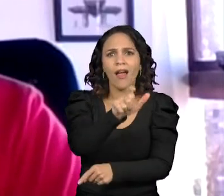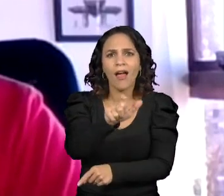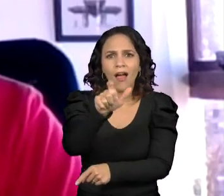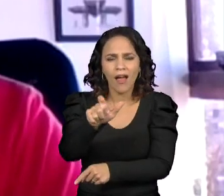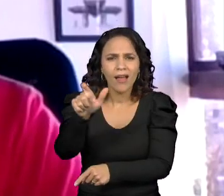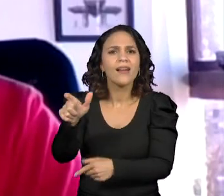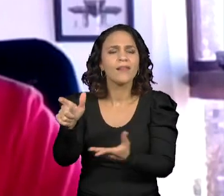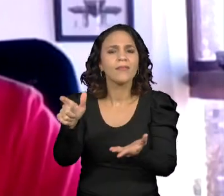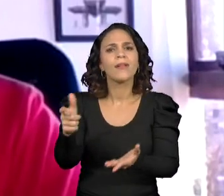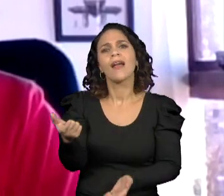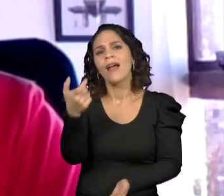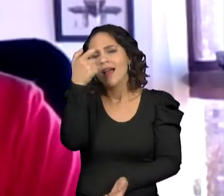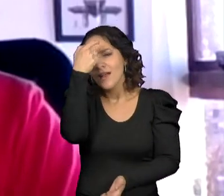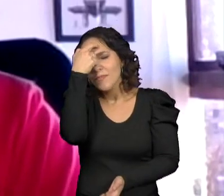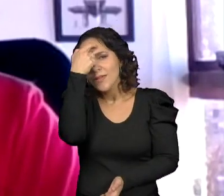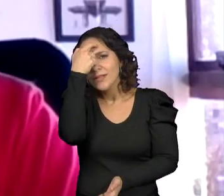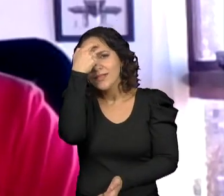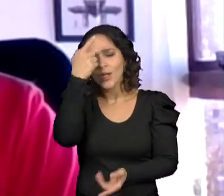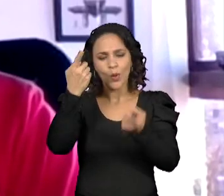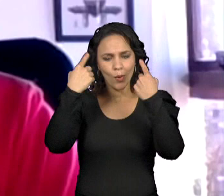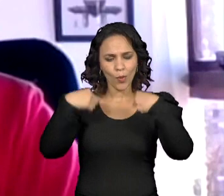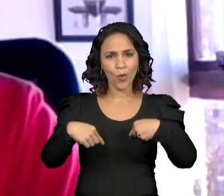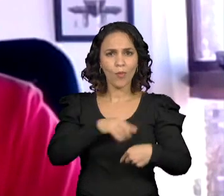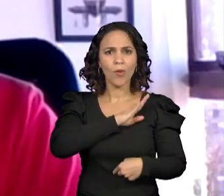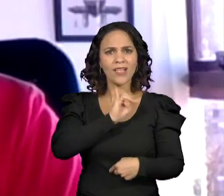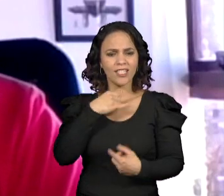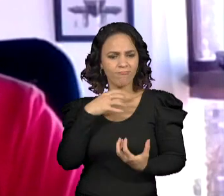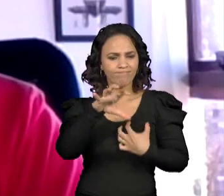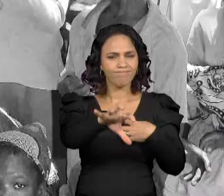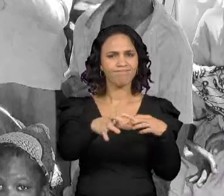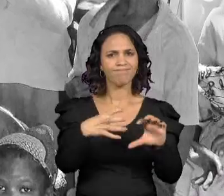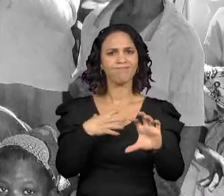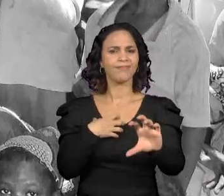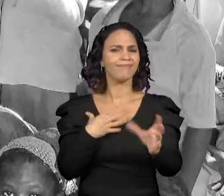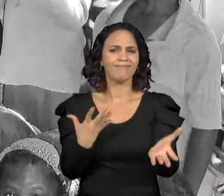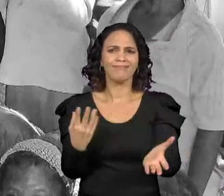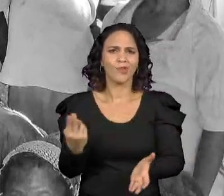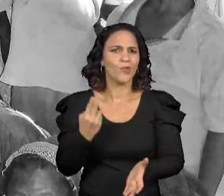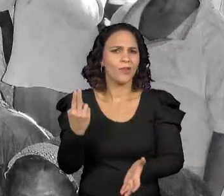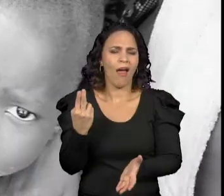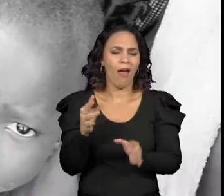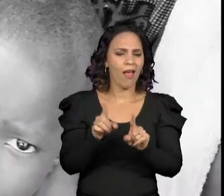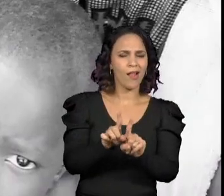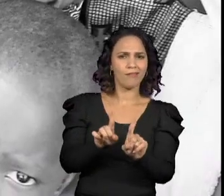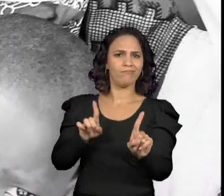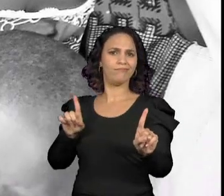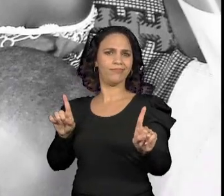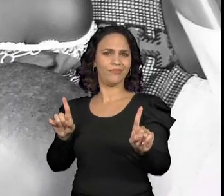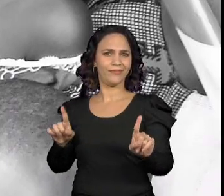sentidos, a cabeça, o corpo e o coração, sem sentir no corpo a dor do outro, né?